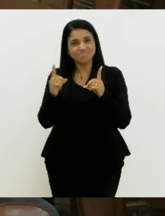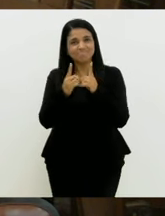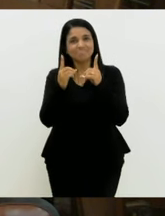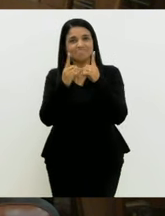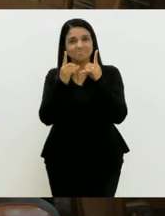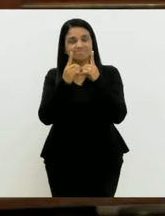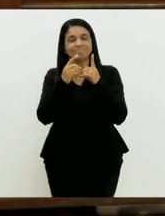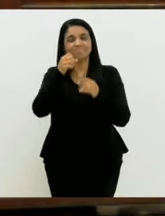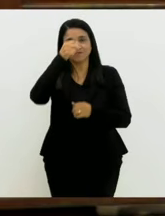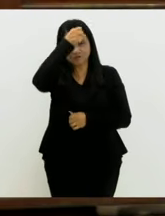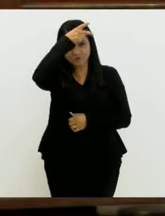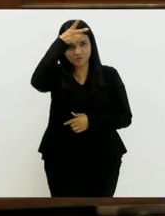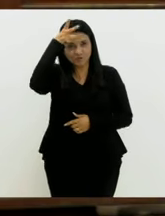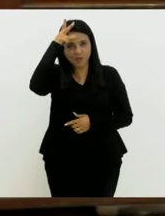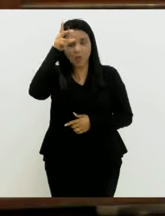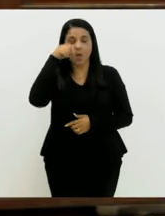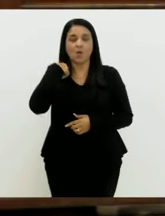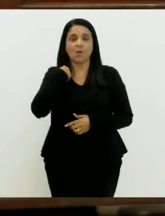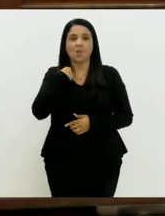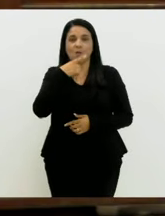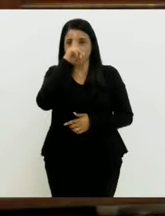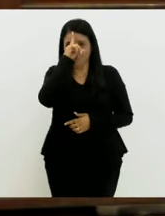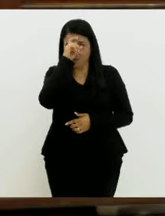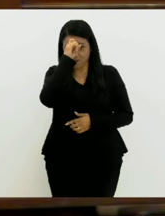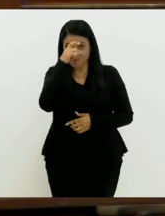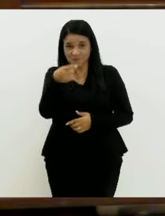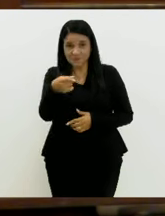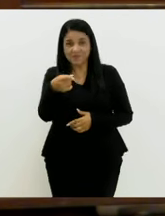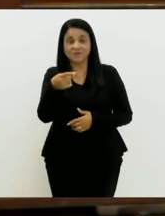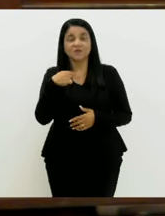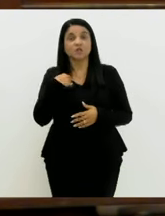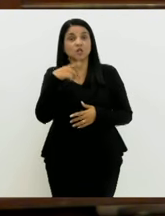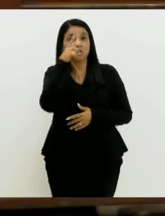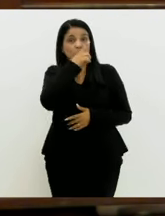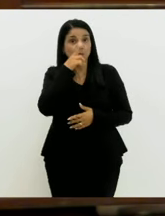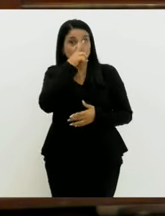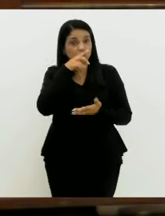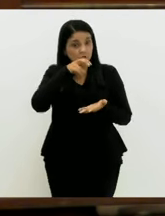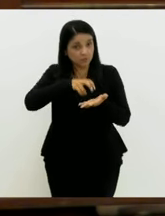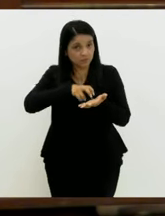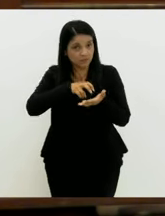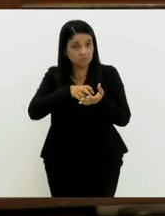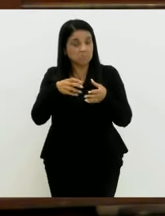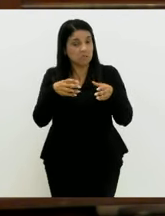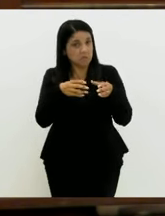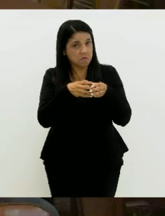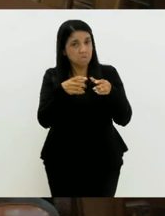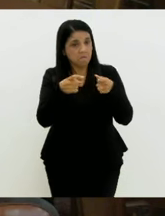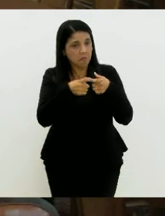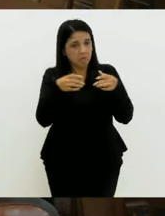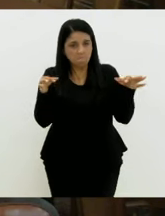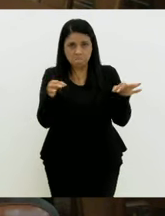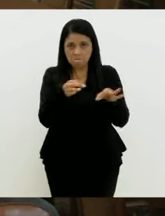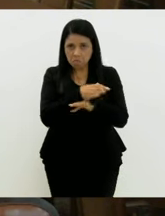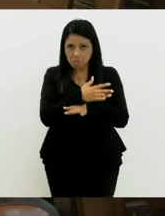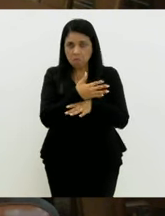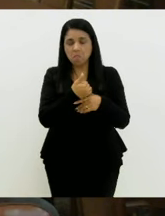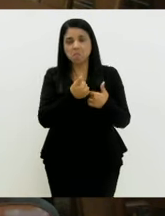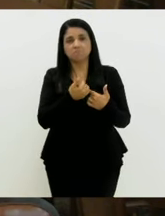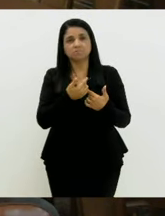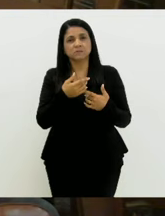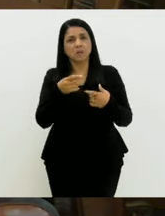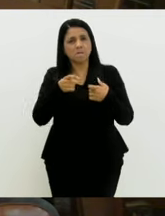Municipal. As equipes, era um domingo de manhã, as equipes estavam todas completas.